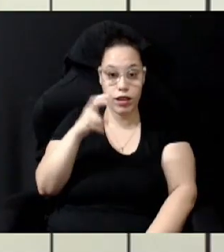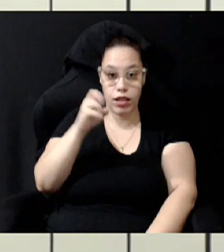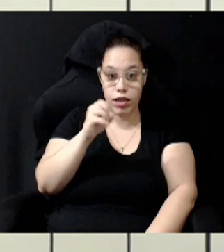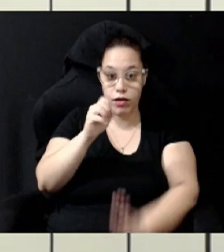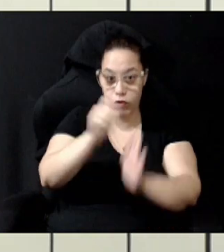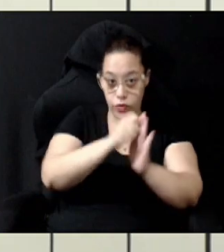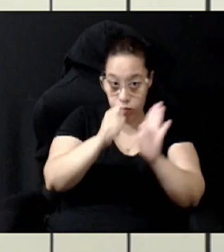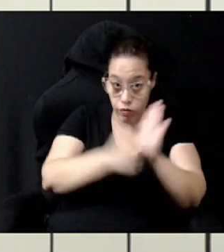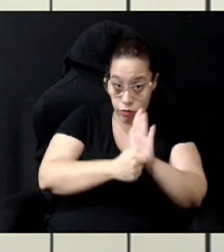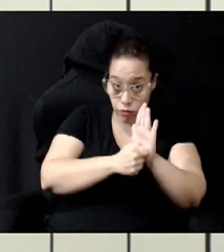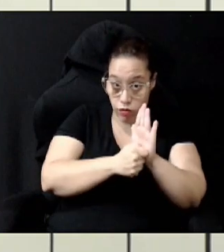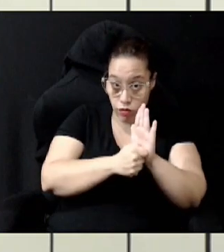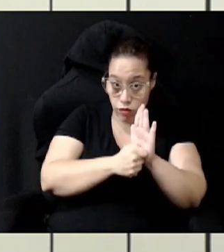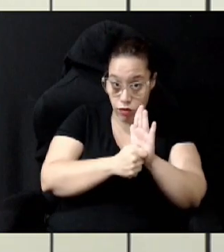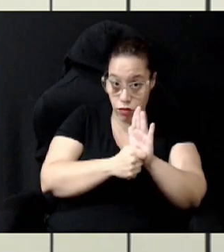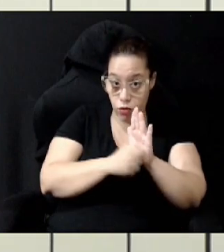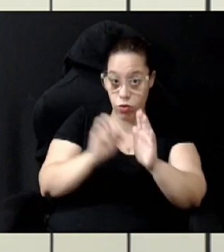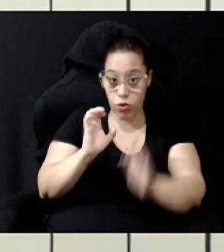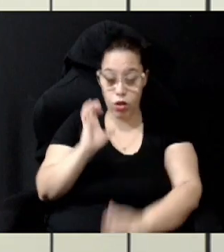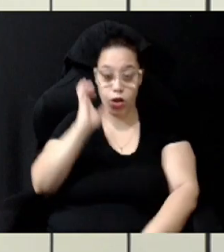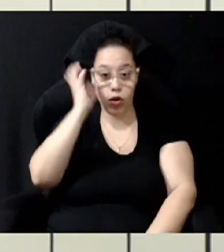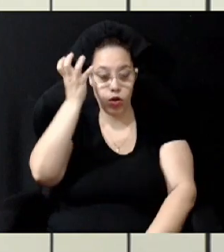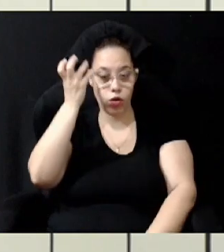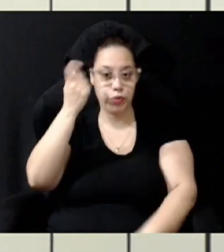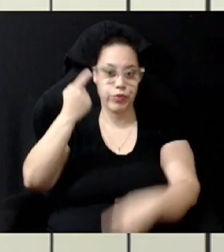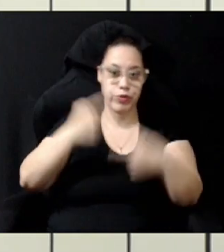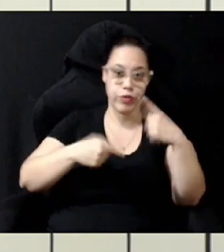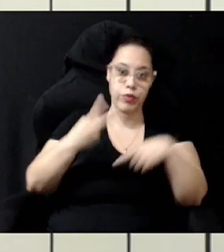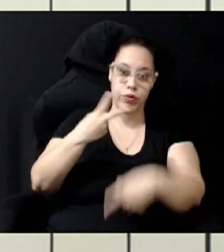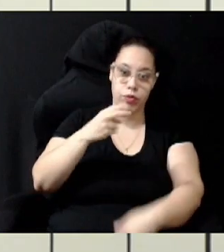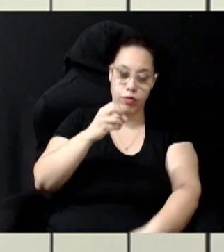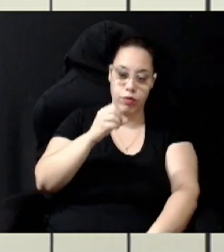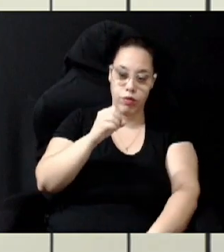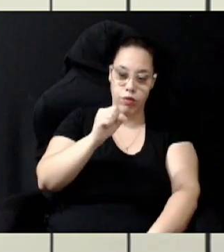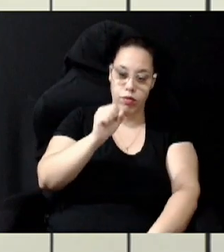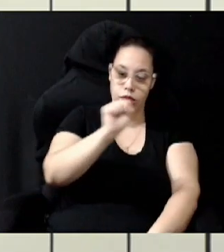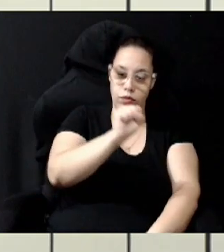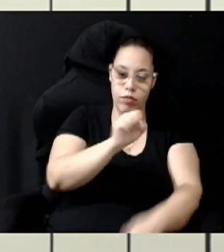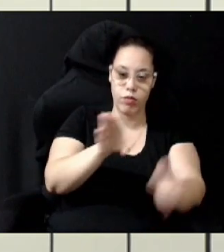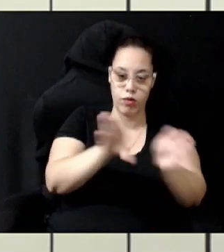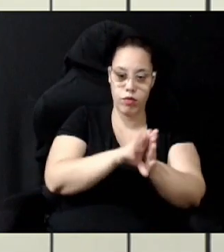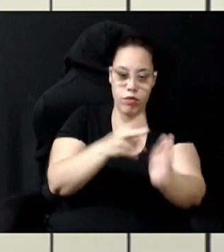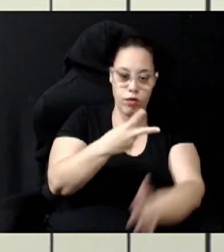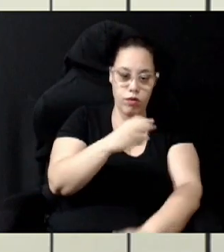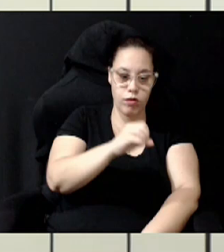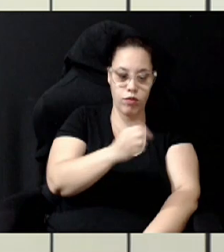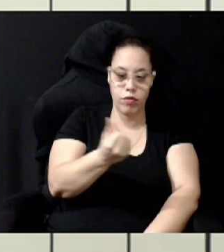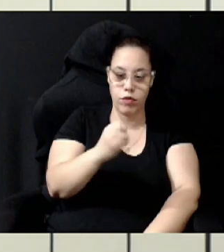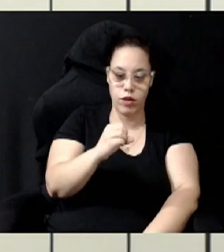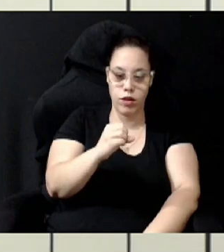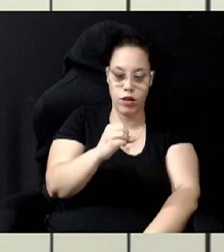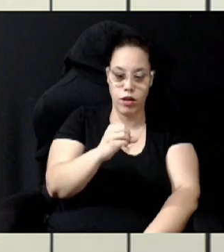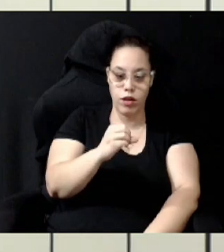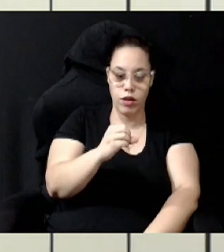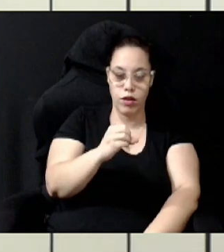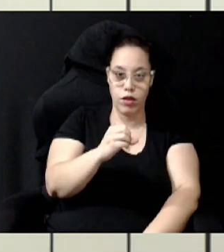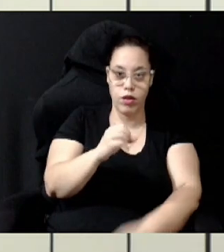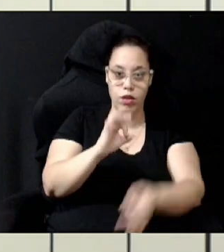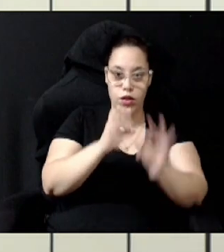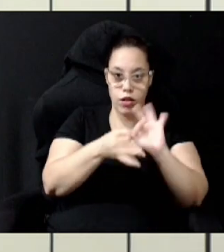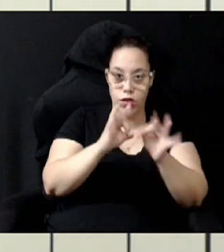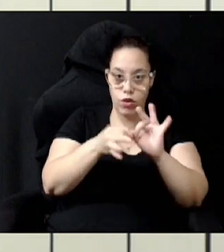diversos acontecimentos políticos entre 2008 e 2016, né? Dentre eles a judicialização da